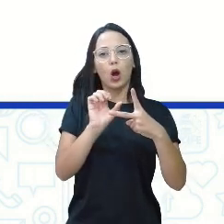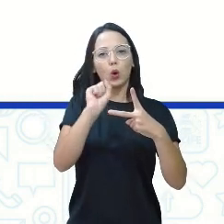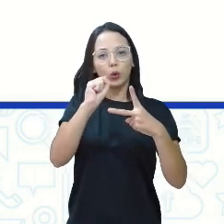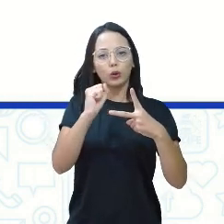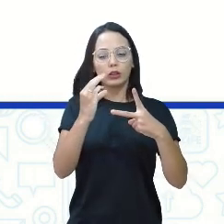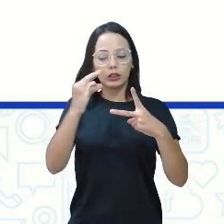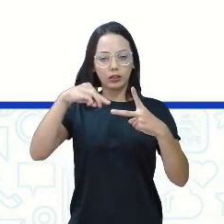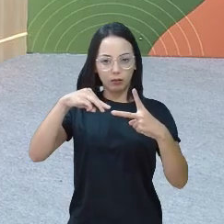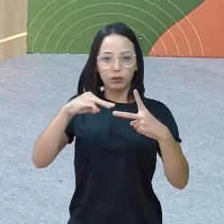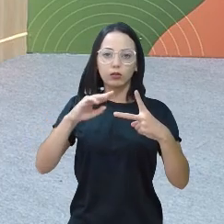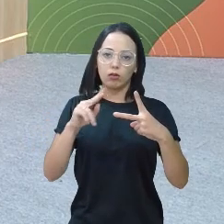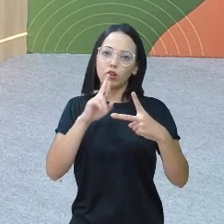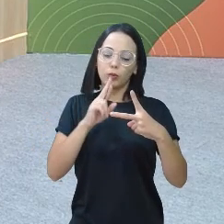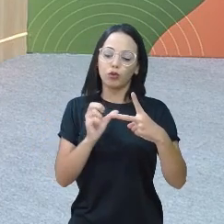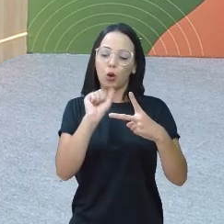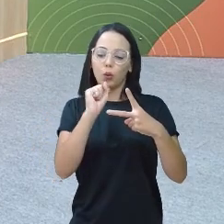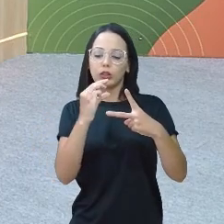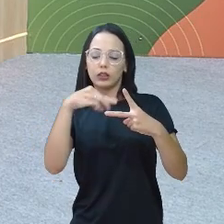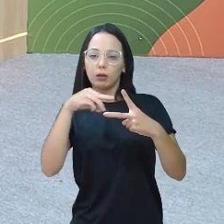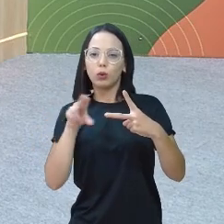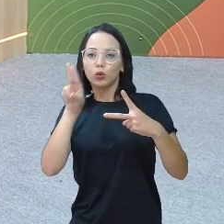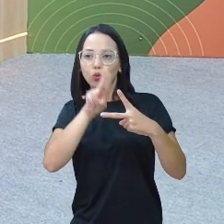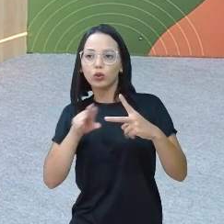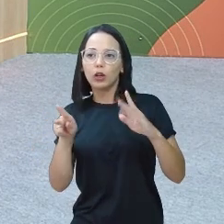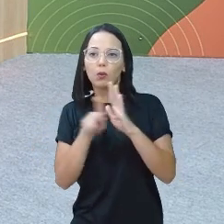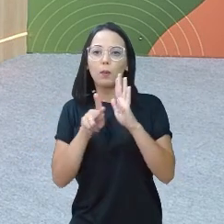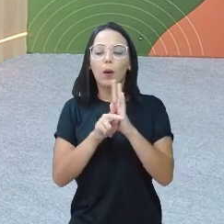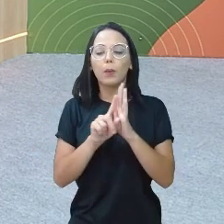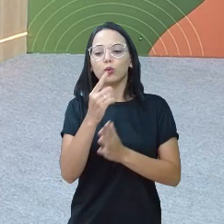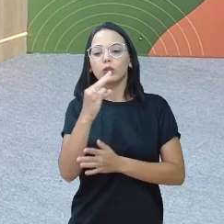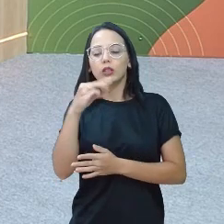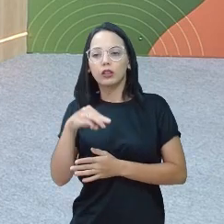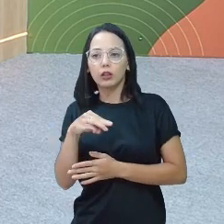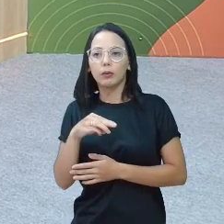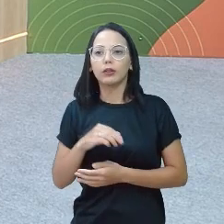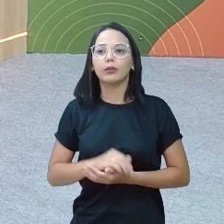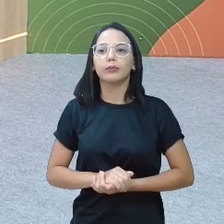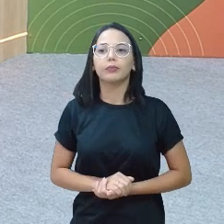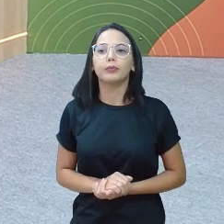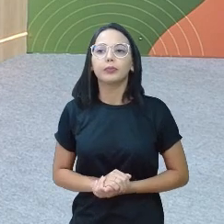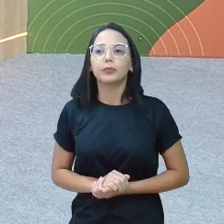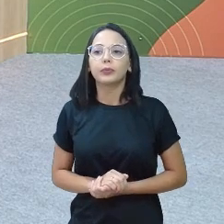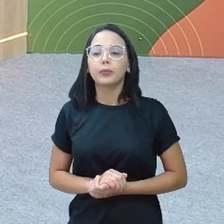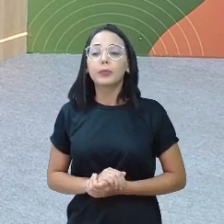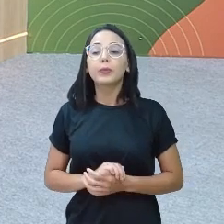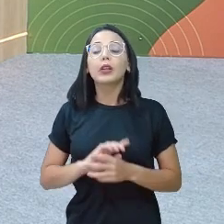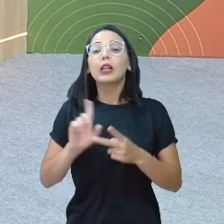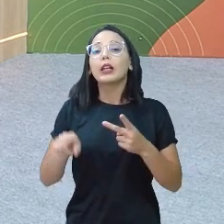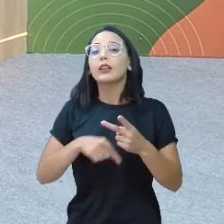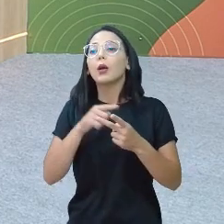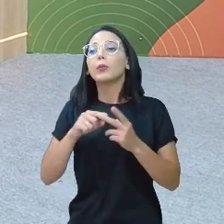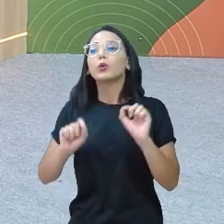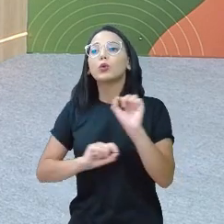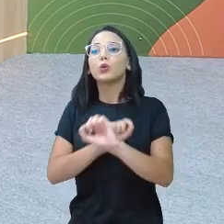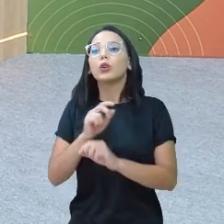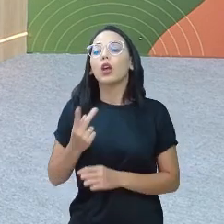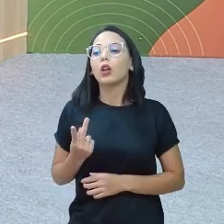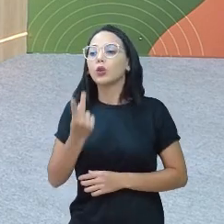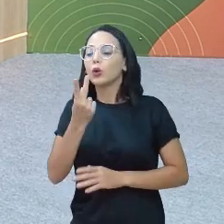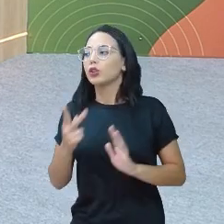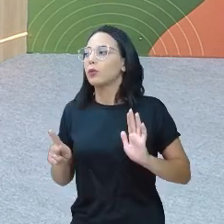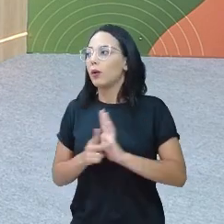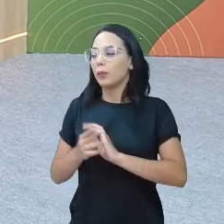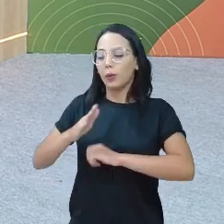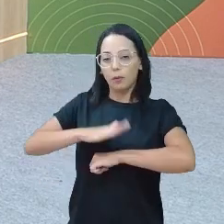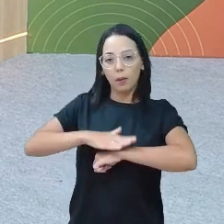2 unidades. Então, dá 8, né? Utilizamos uma malha de 1 centímetro por 1 centímetro aqui. Depois a gente verificou 2 situações,